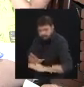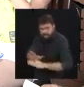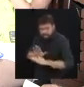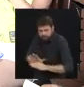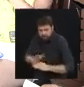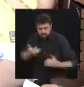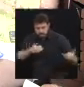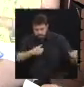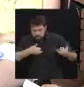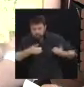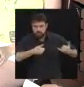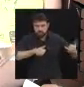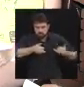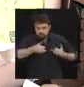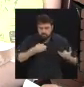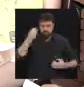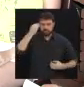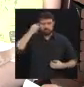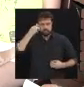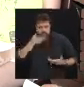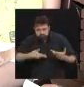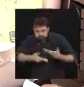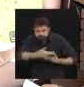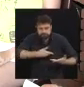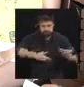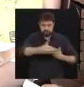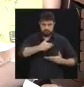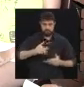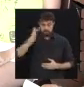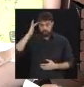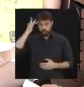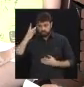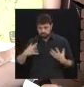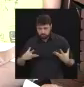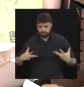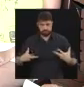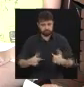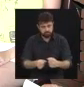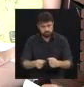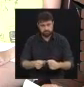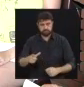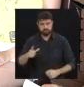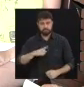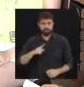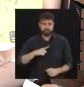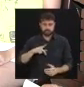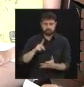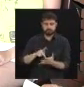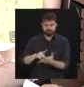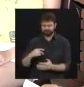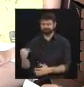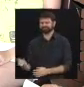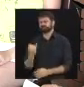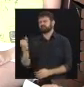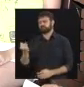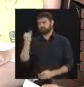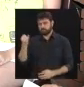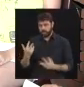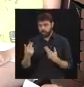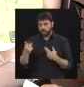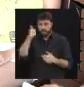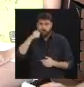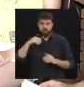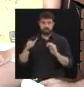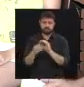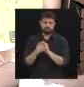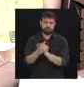também com informação, compartilhando as suas experiências. Acho que tudo isso assim tem realmente essa importância que a Kátia